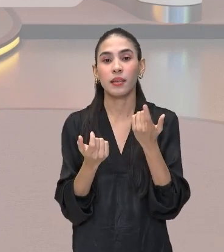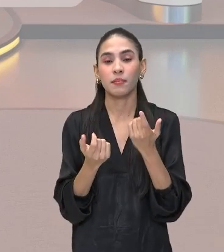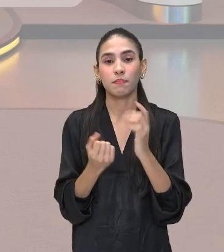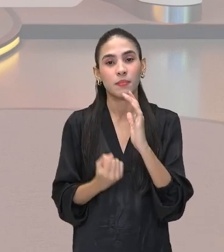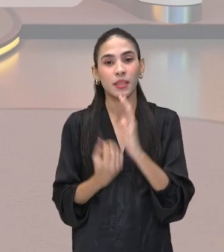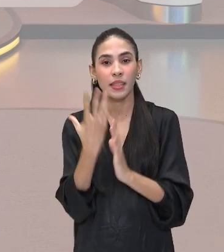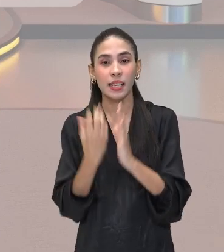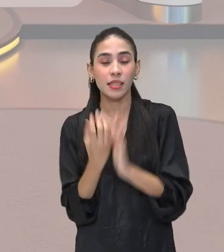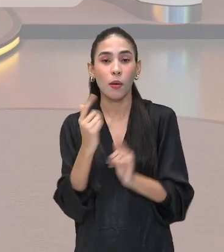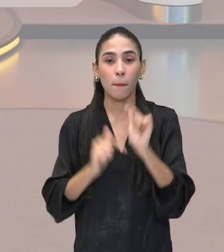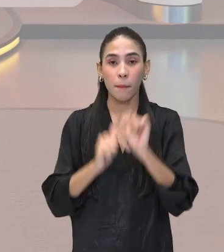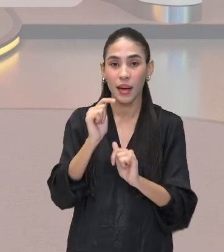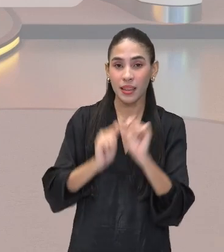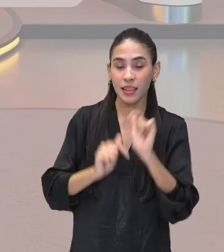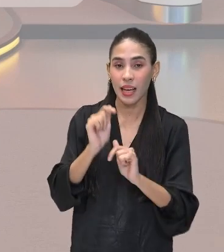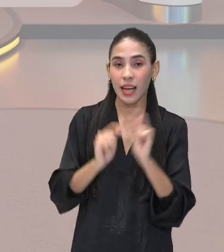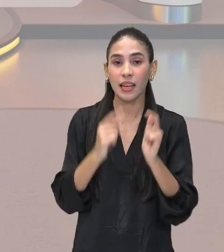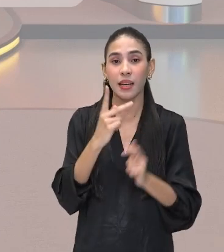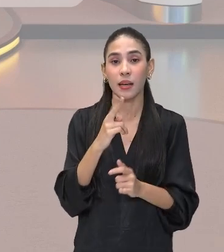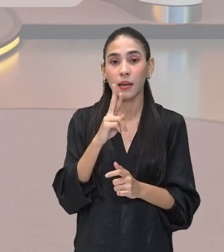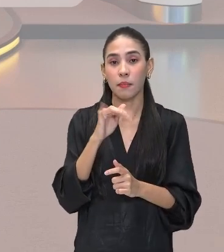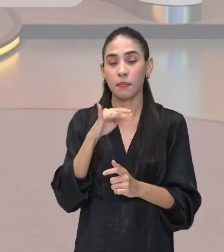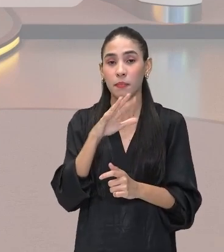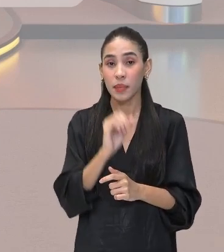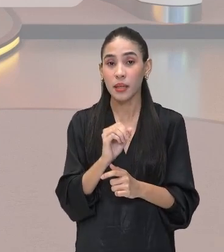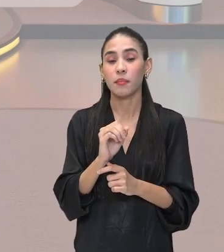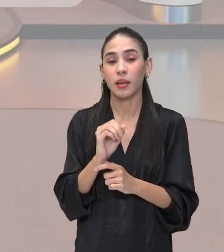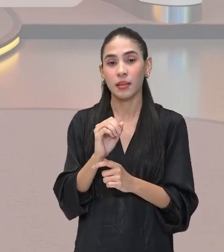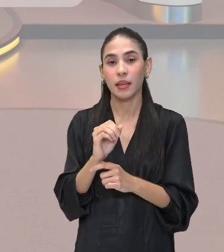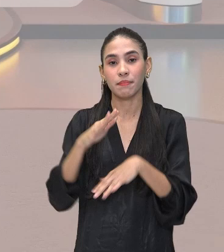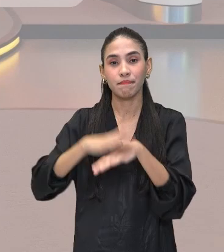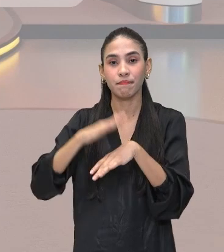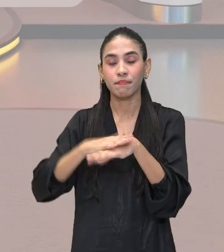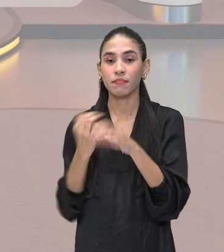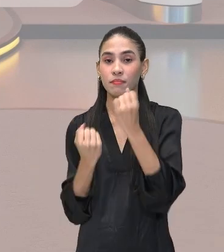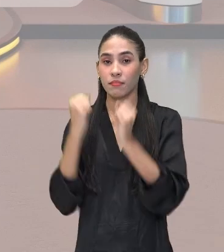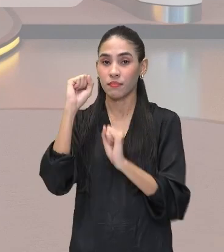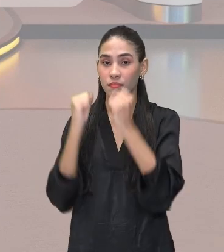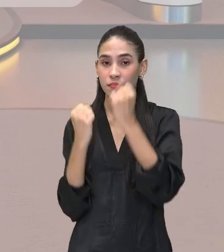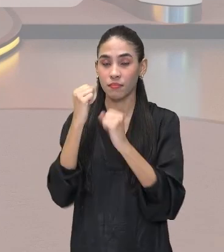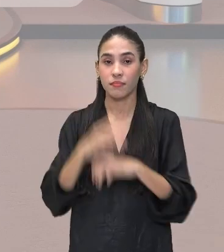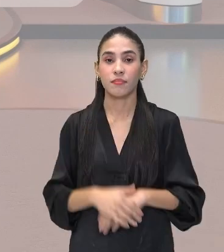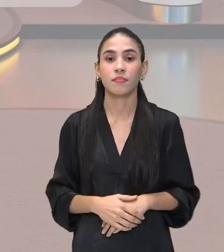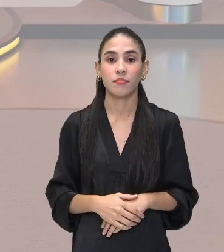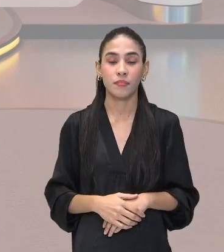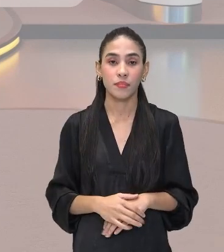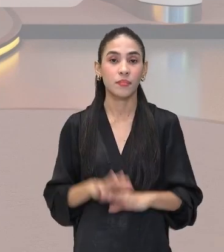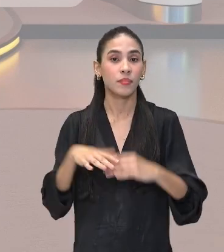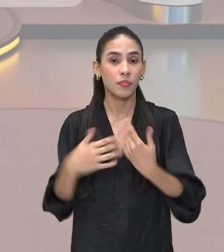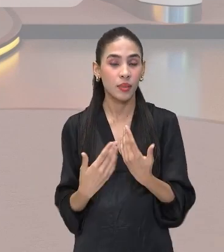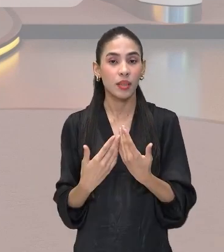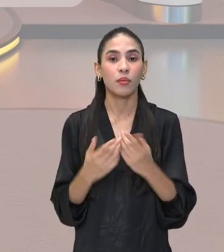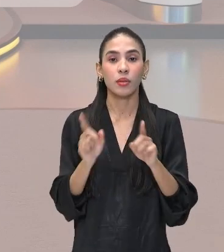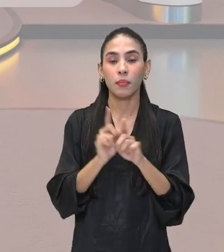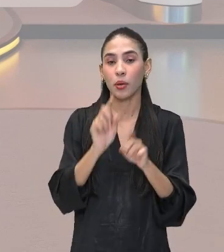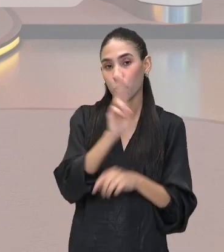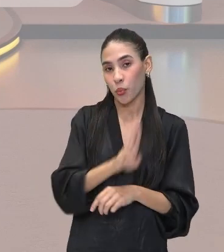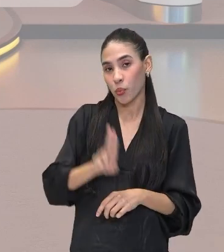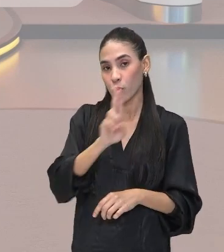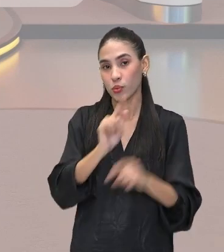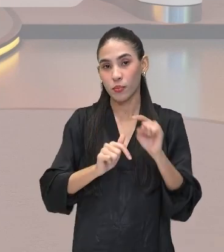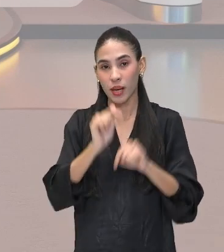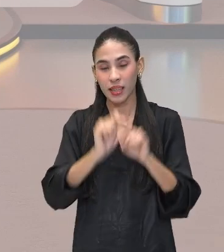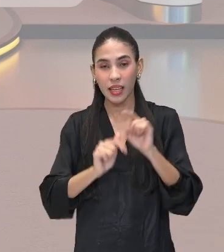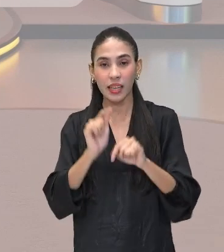aí, por conta da industrialização, né? E essa crescente necessidade de matérias-primas que está